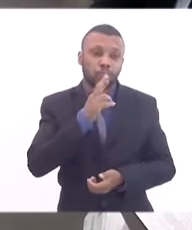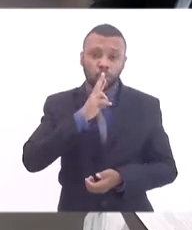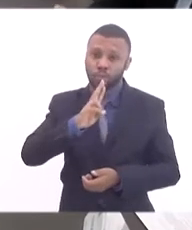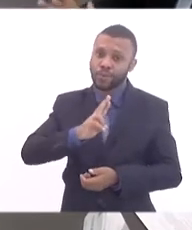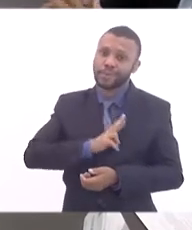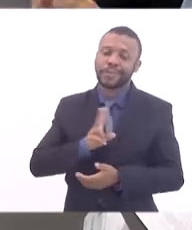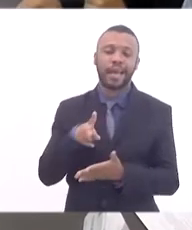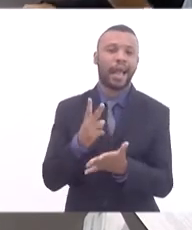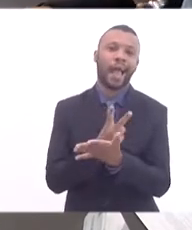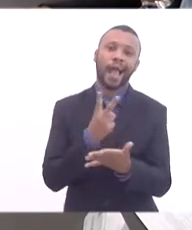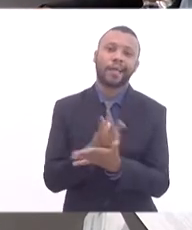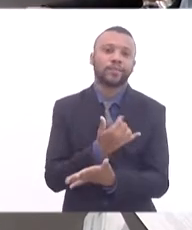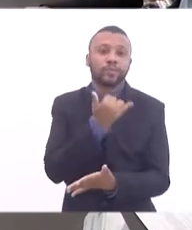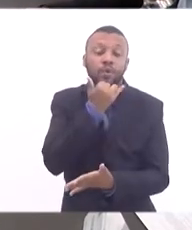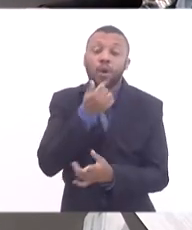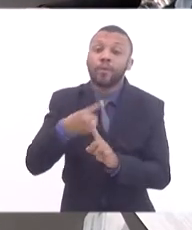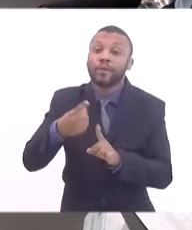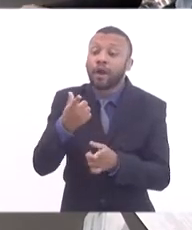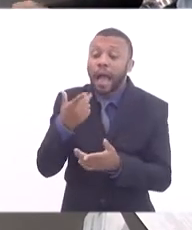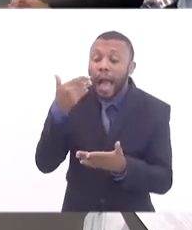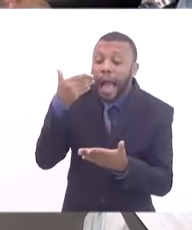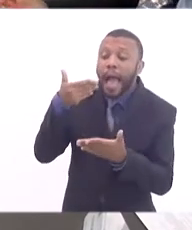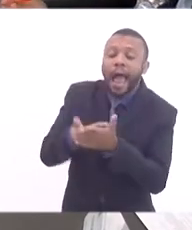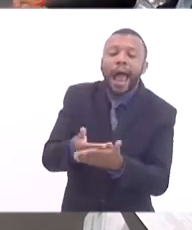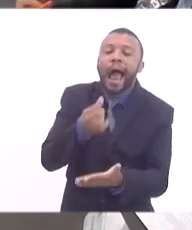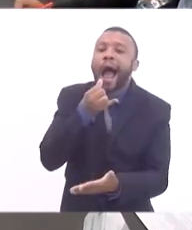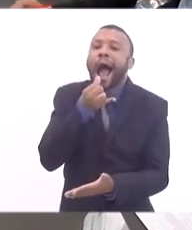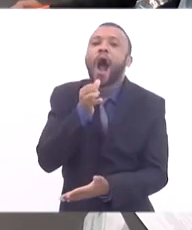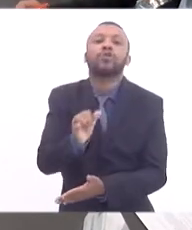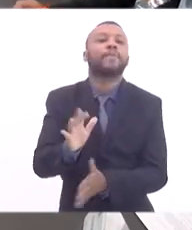me perdoe porque não é automático